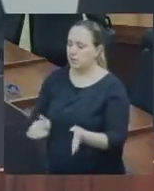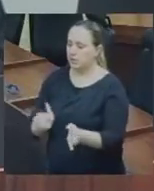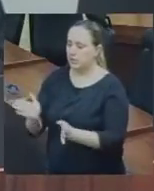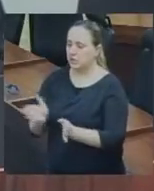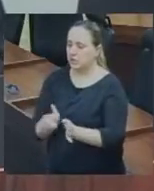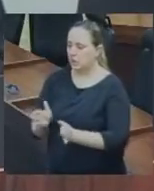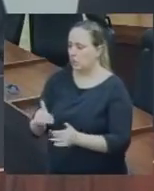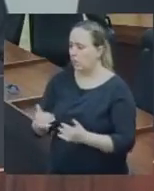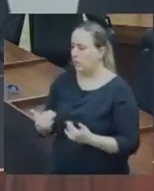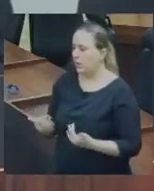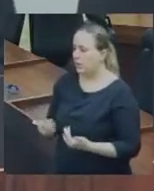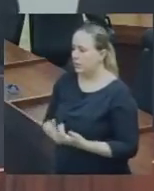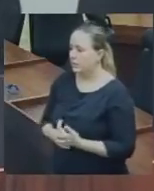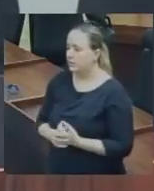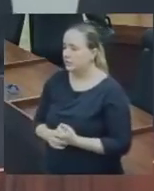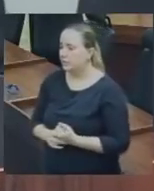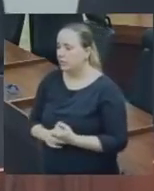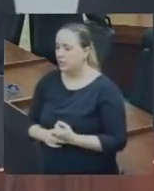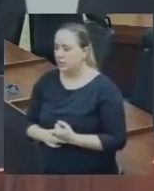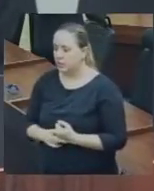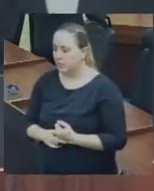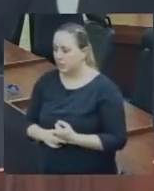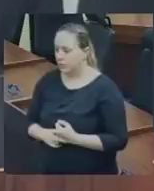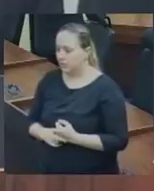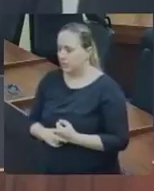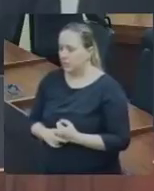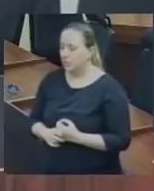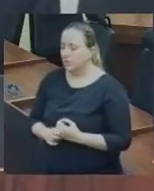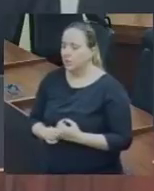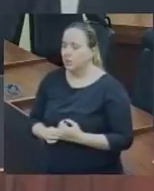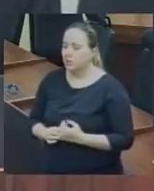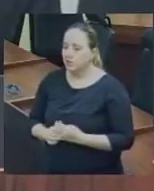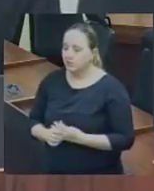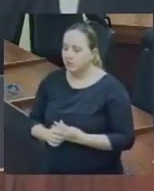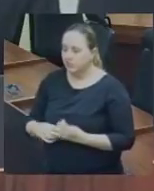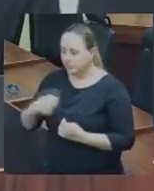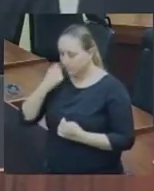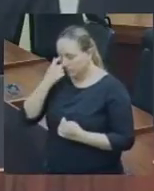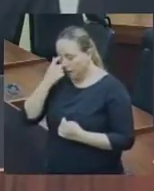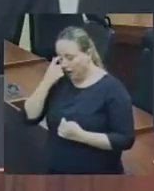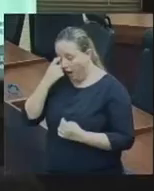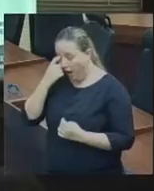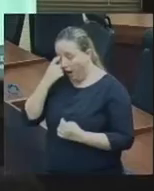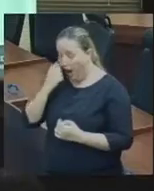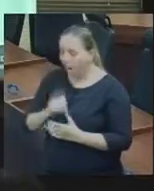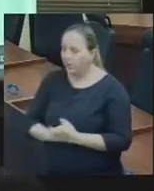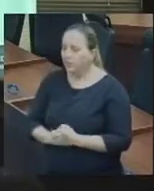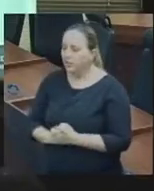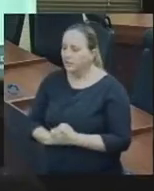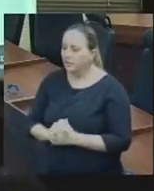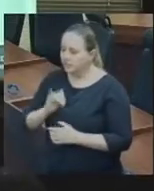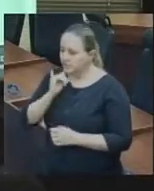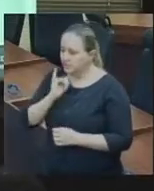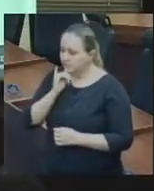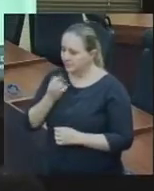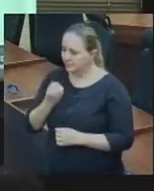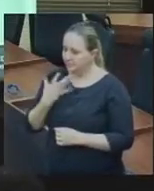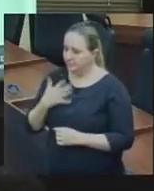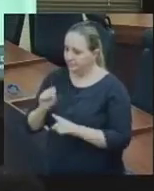e como exemplo de iniciativa é da sociedade civil né é